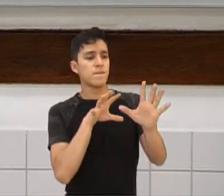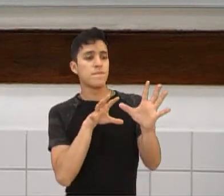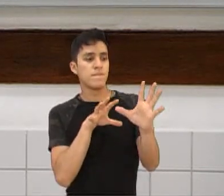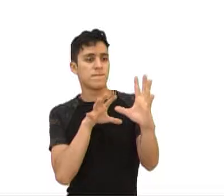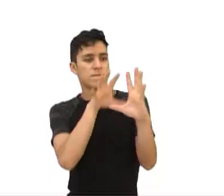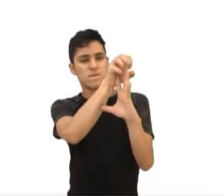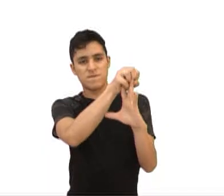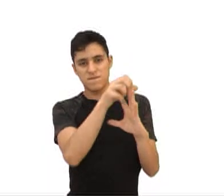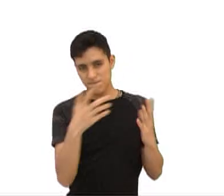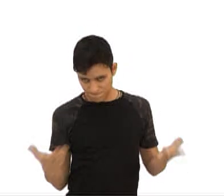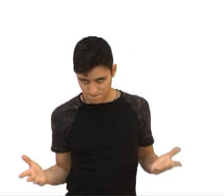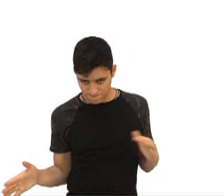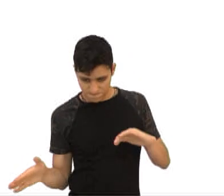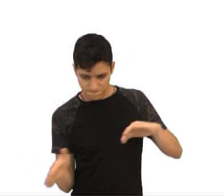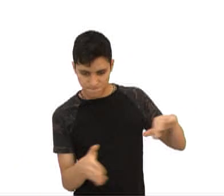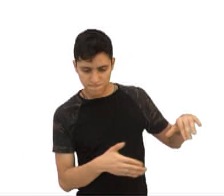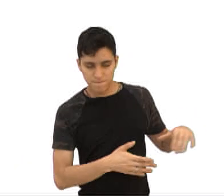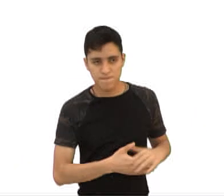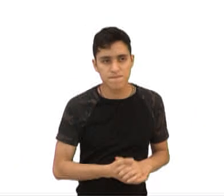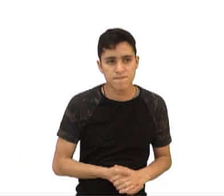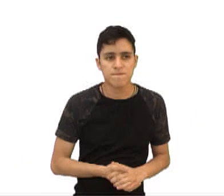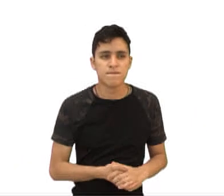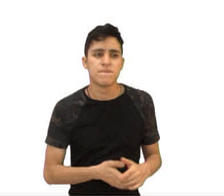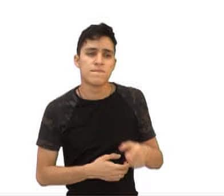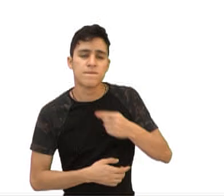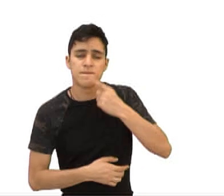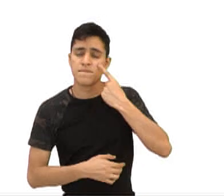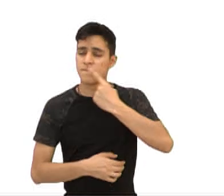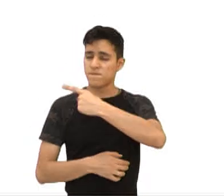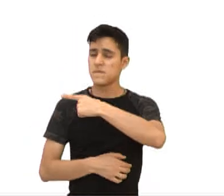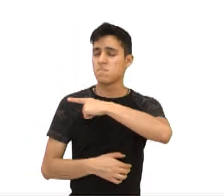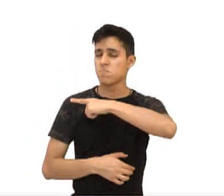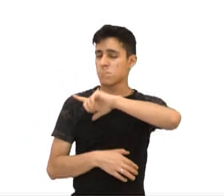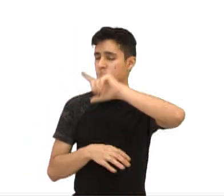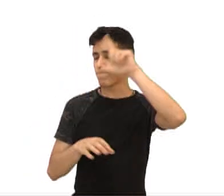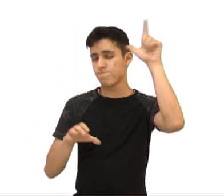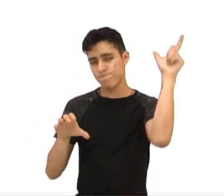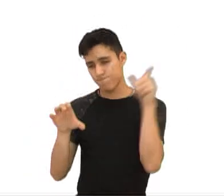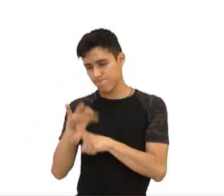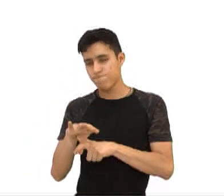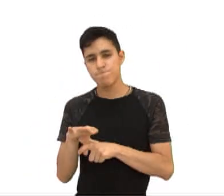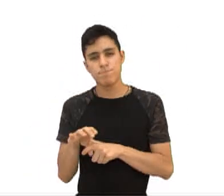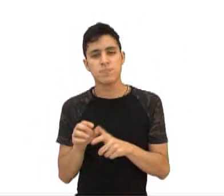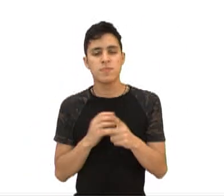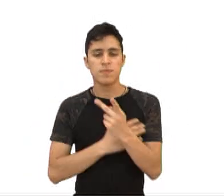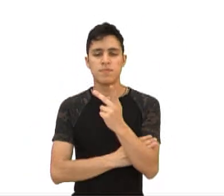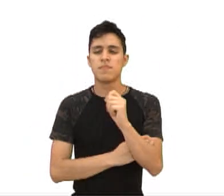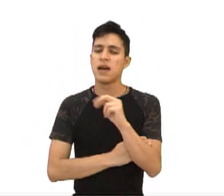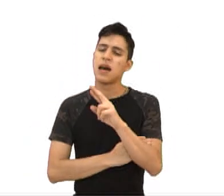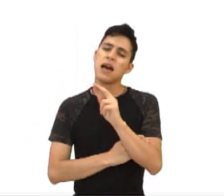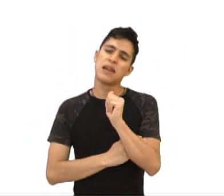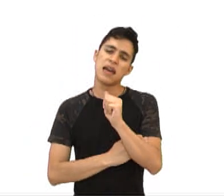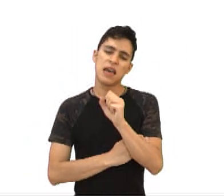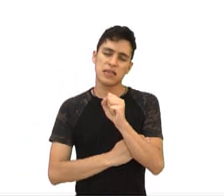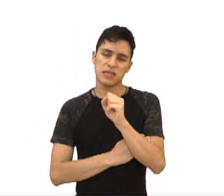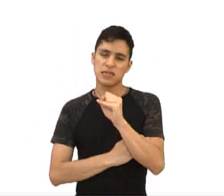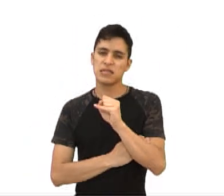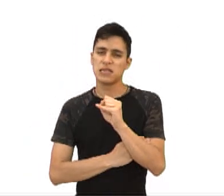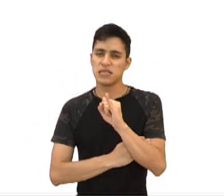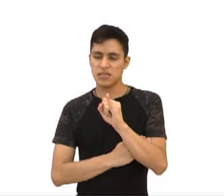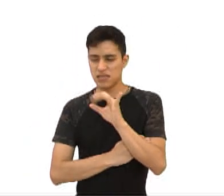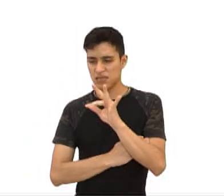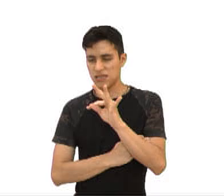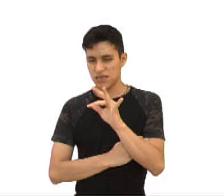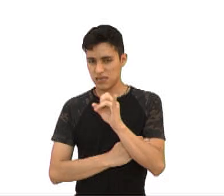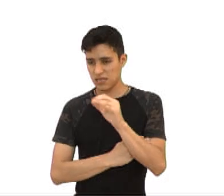ok? Aqui a gente ainda tem o parasitismo. O que é o parasitismo? Parasitismo já é uma relação ecológica que não